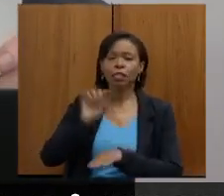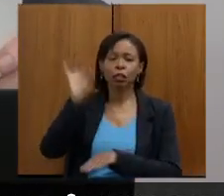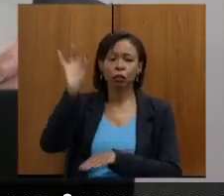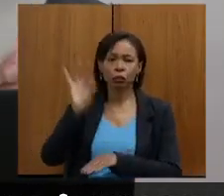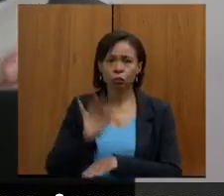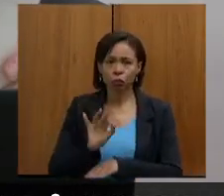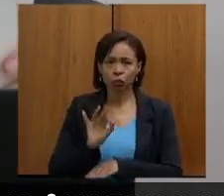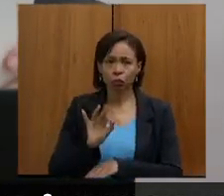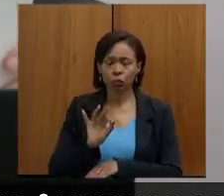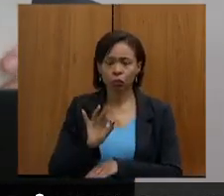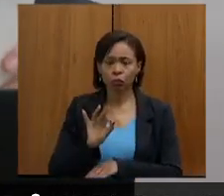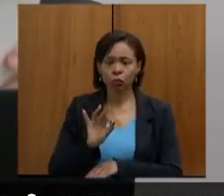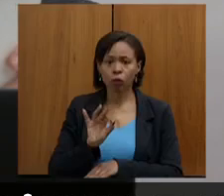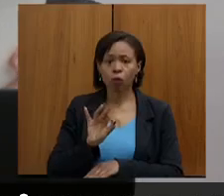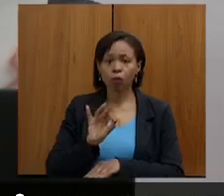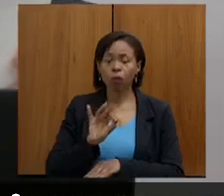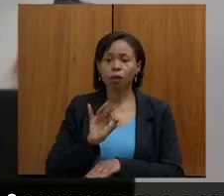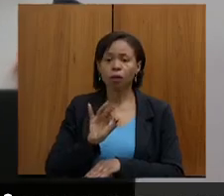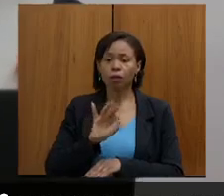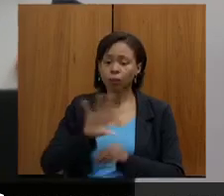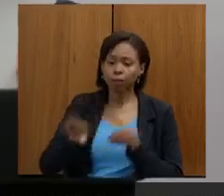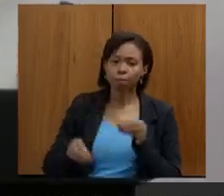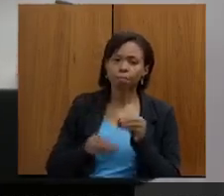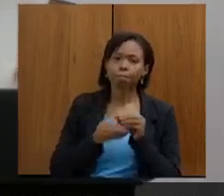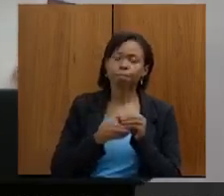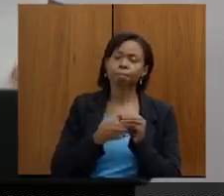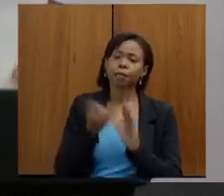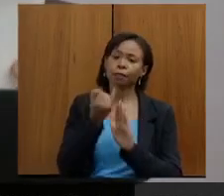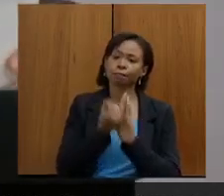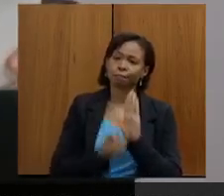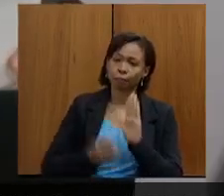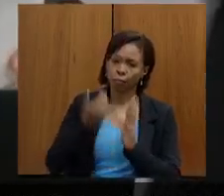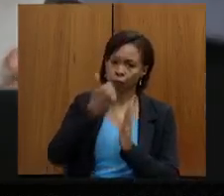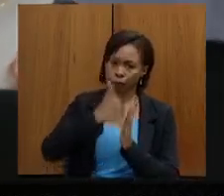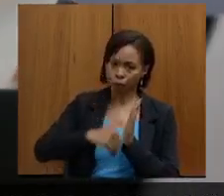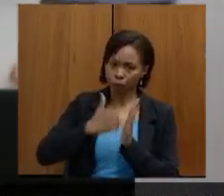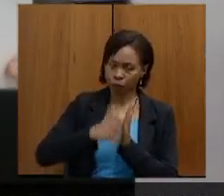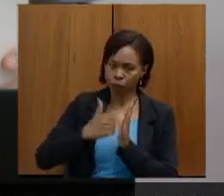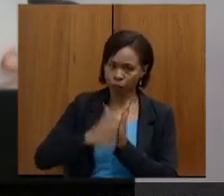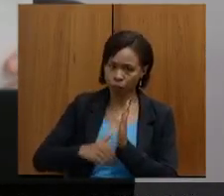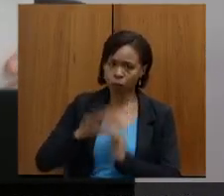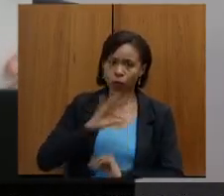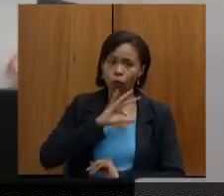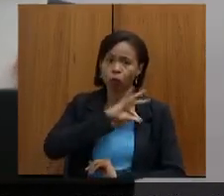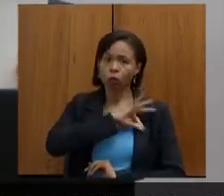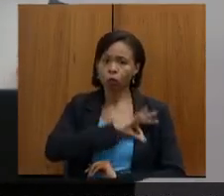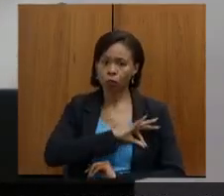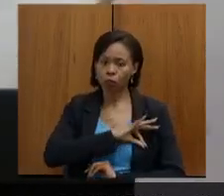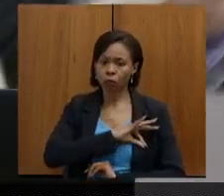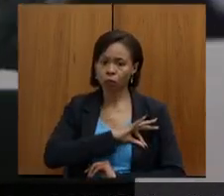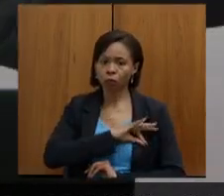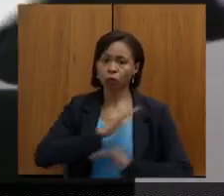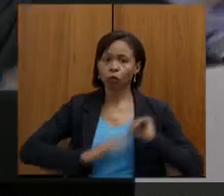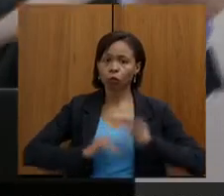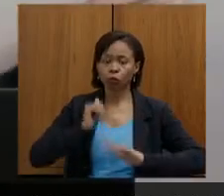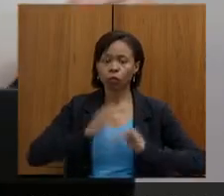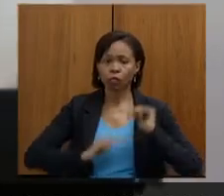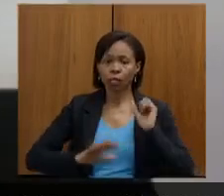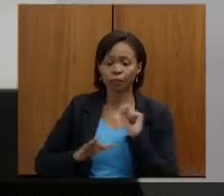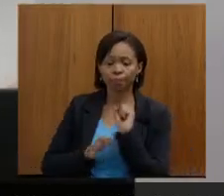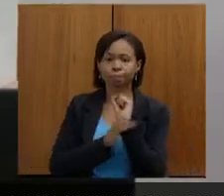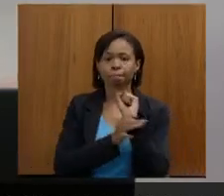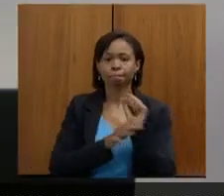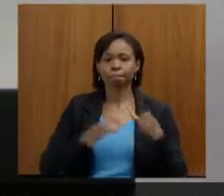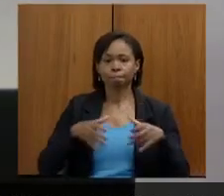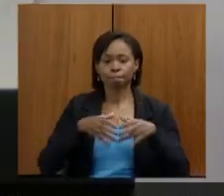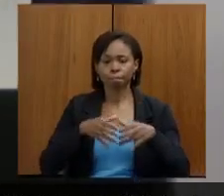firmado com o poder de contigo para recomposição das perdas inflacionárias nos vencimentos das carreiras os integrantes das forças